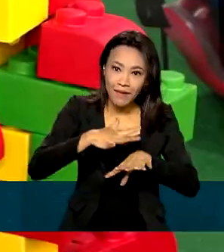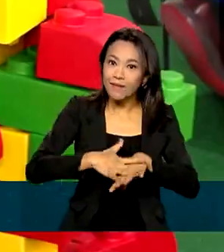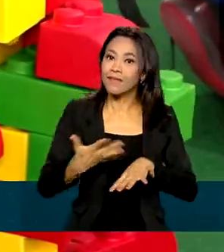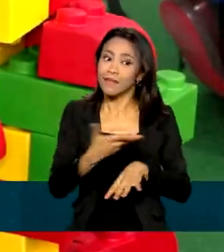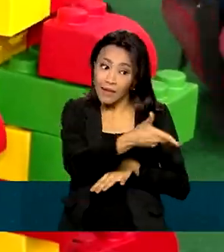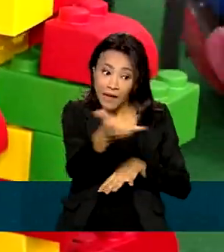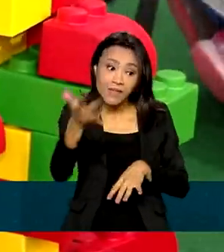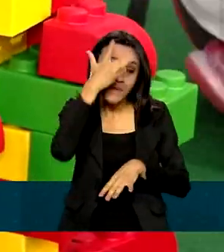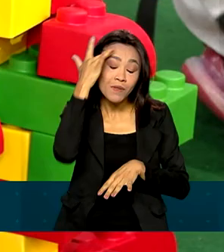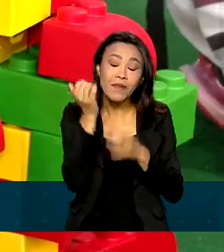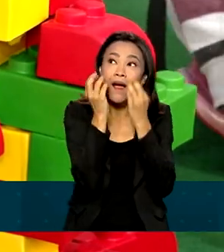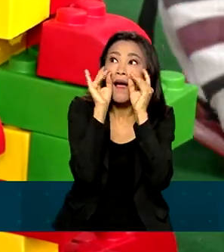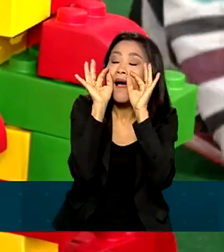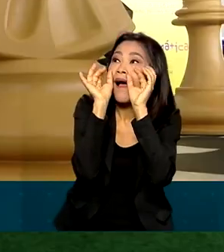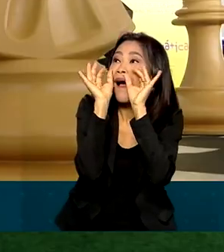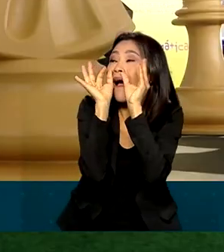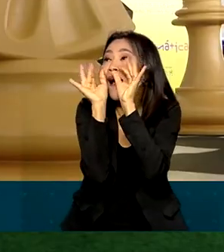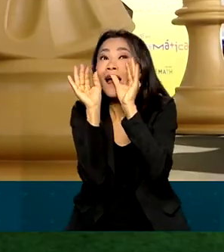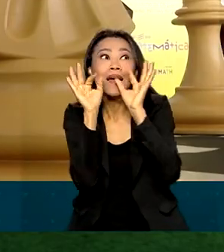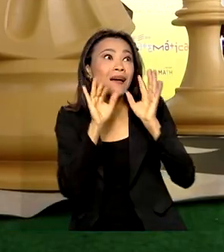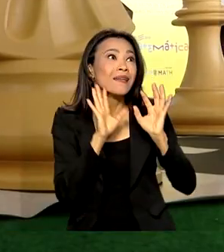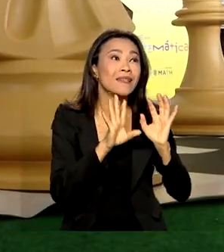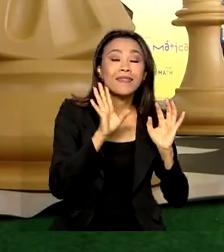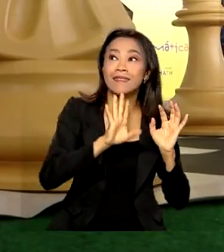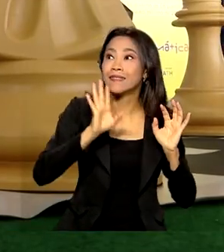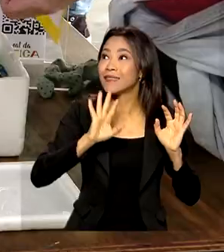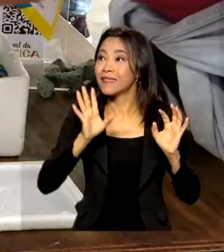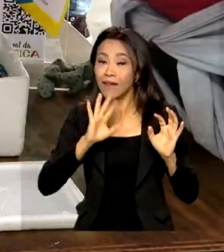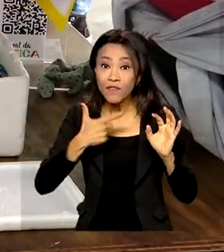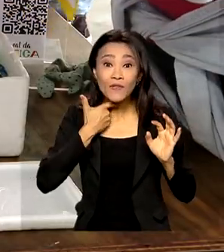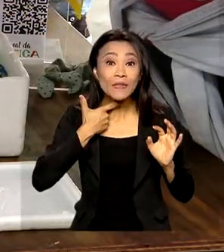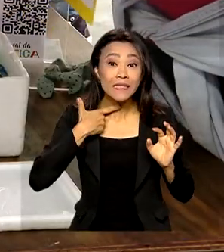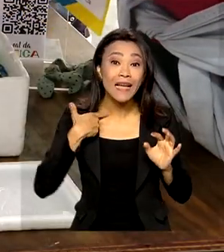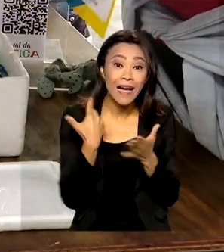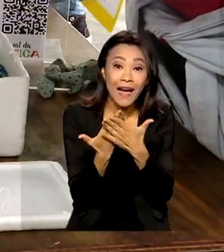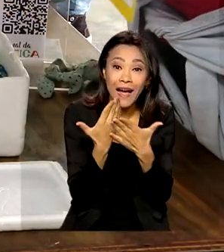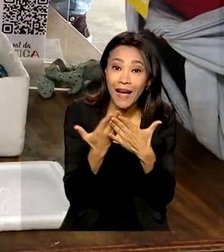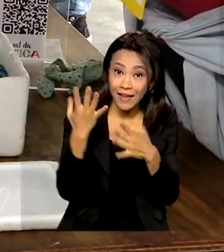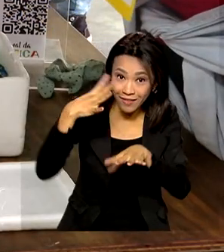saia daqui com os olhos brilhando e com vontade de fazer matemática e quem sabe até de vir estudar no IMPA.